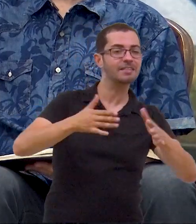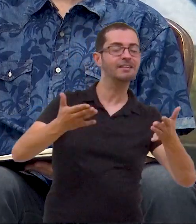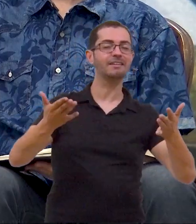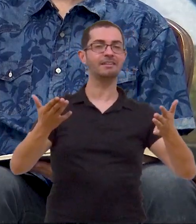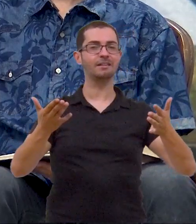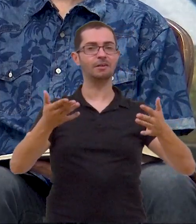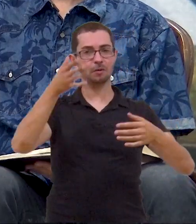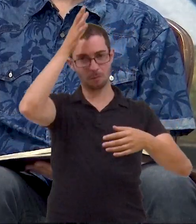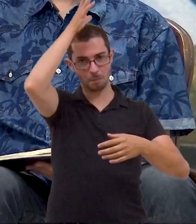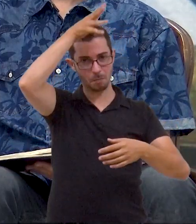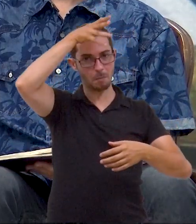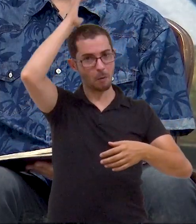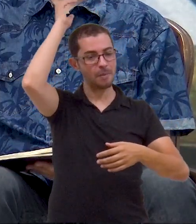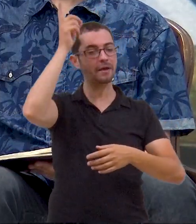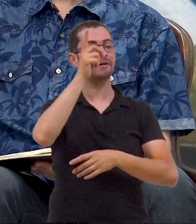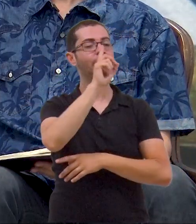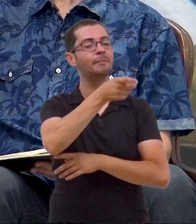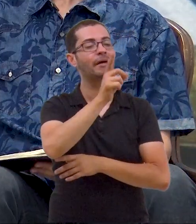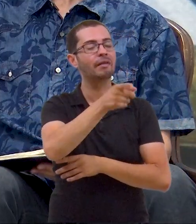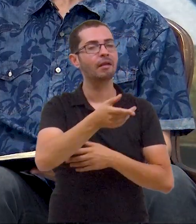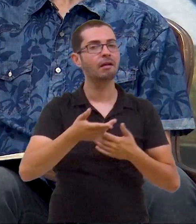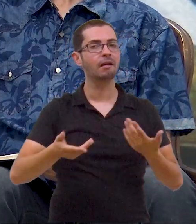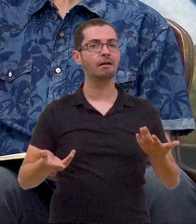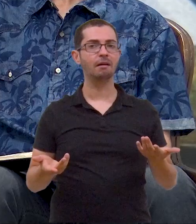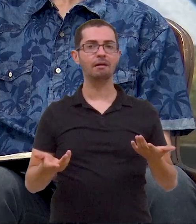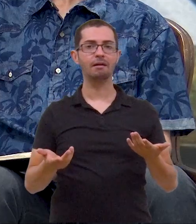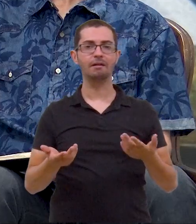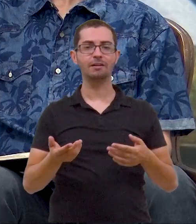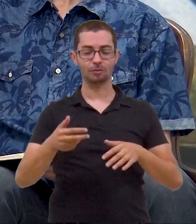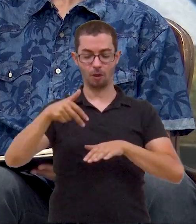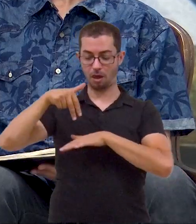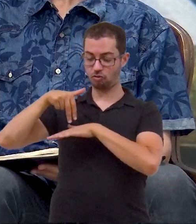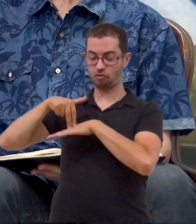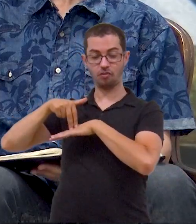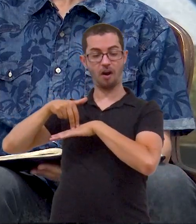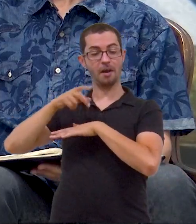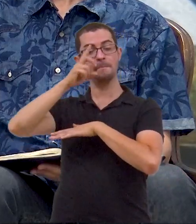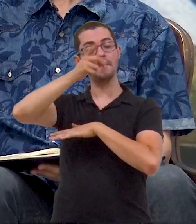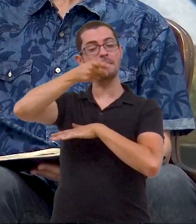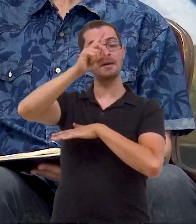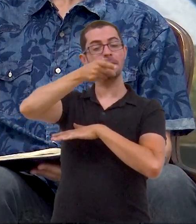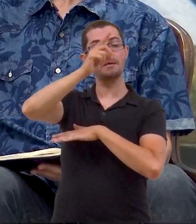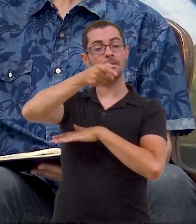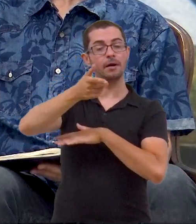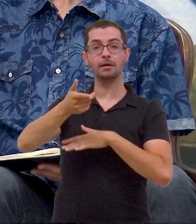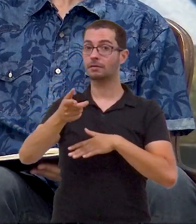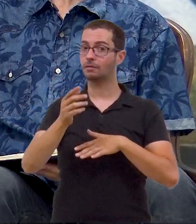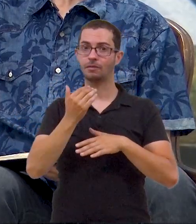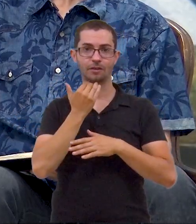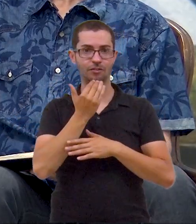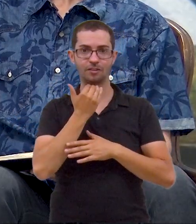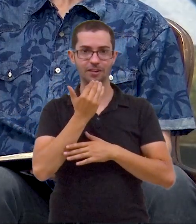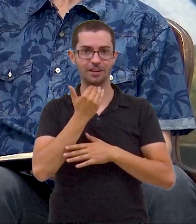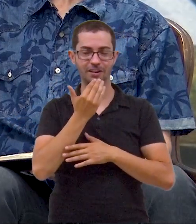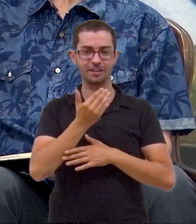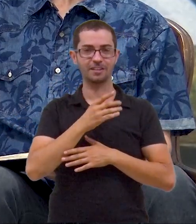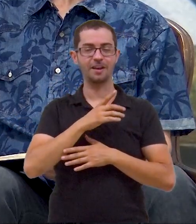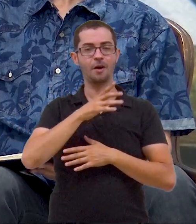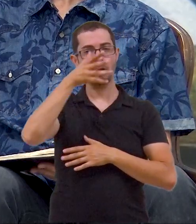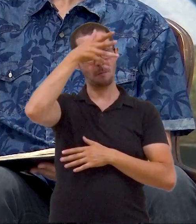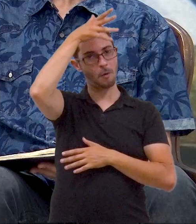está... Nada de que maneira, nada, ele não pode fazer, o bombeiro tem que cair na água,